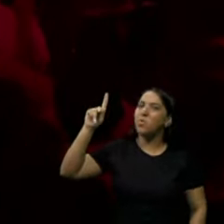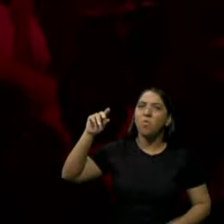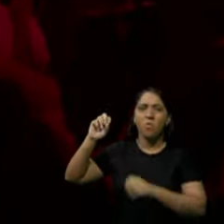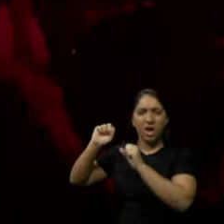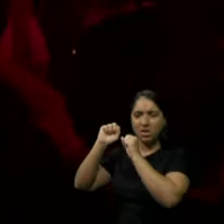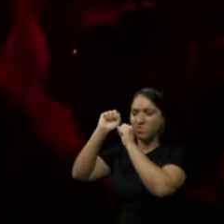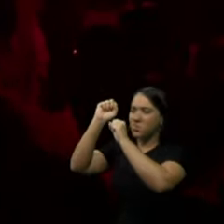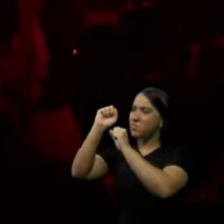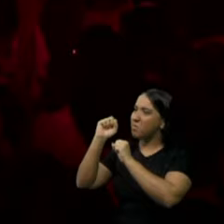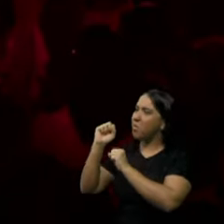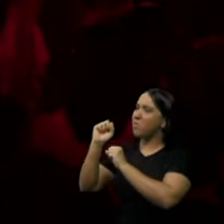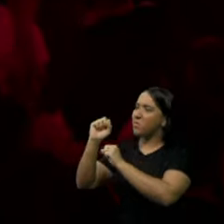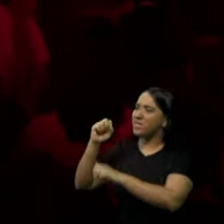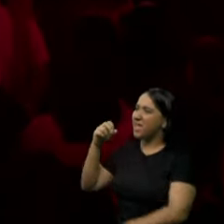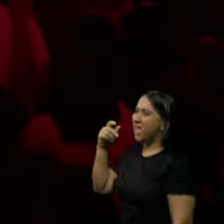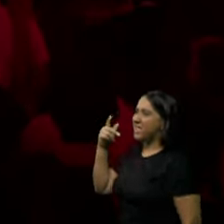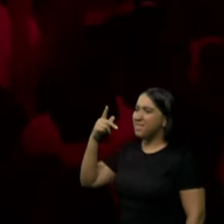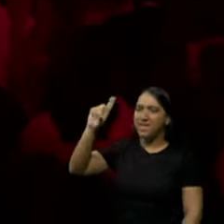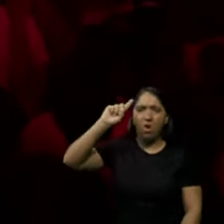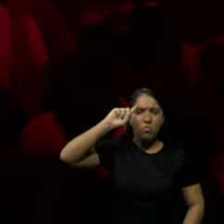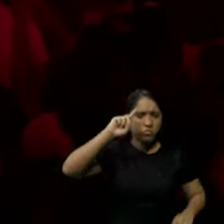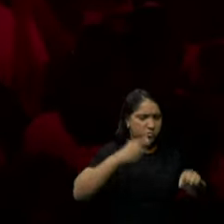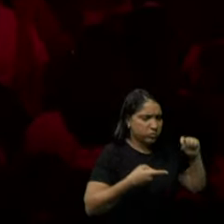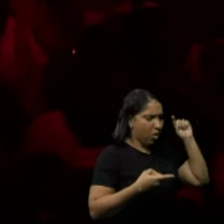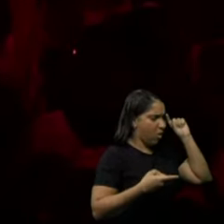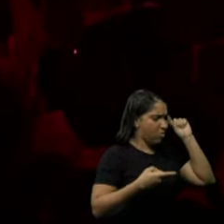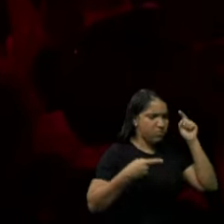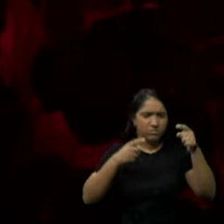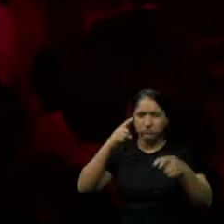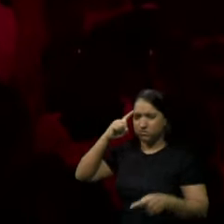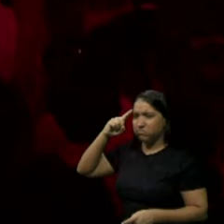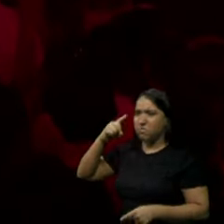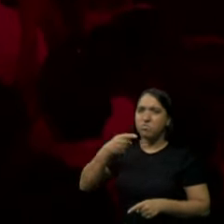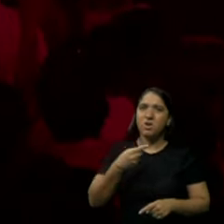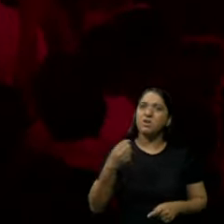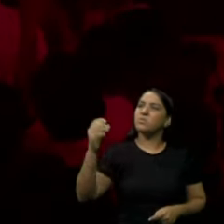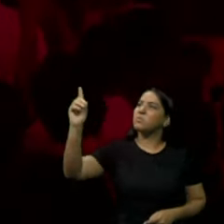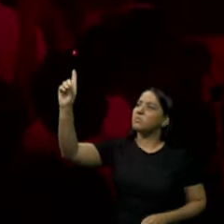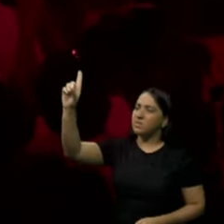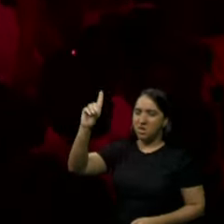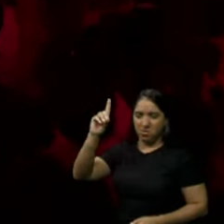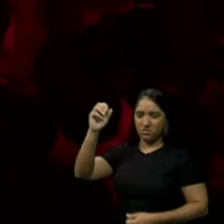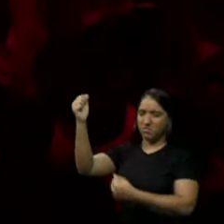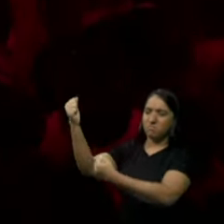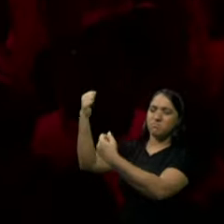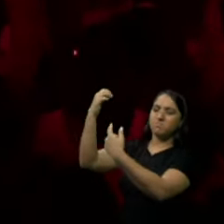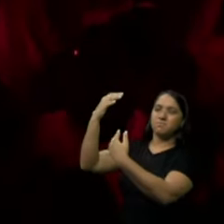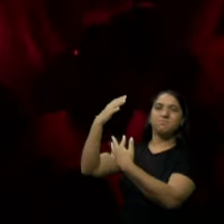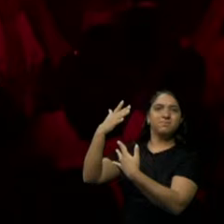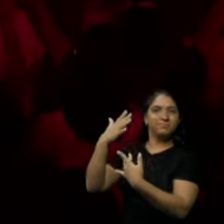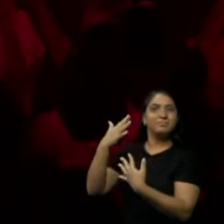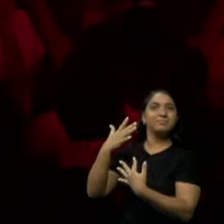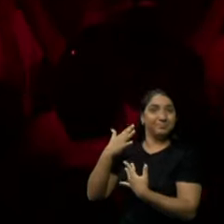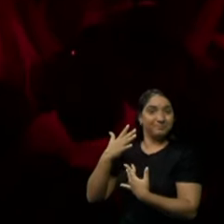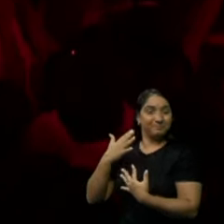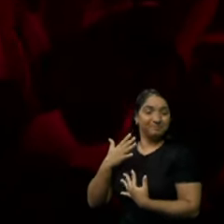todo domingo de fogo vem nos consumidos